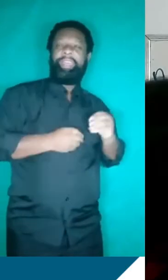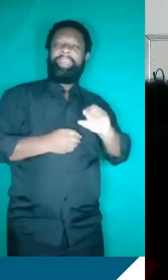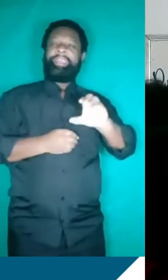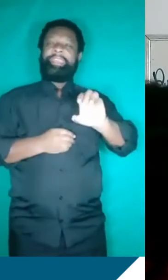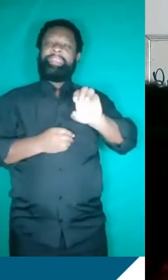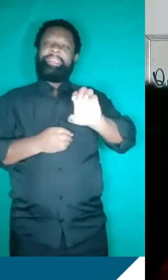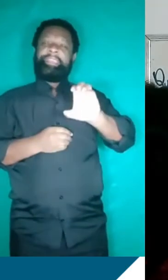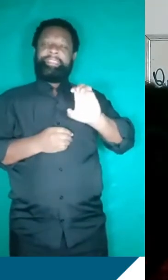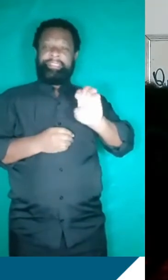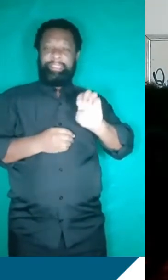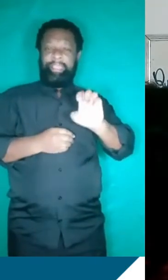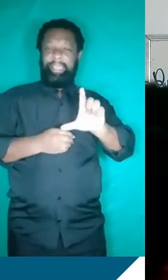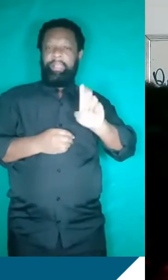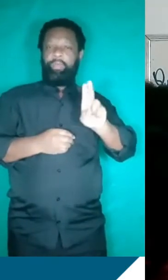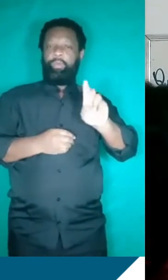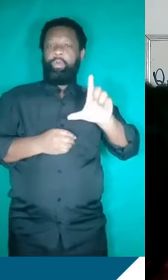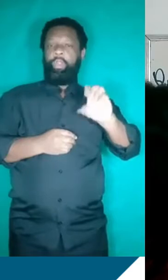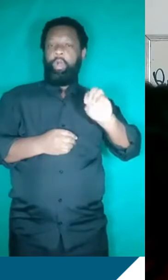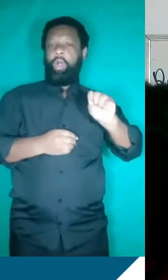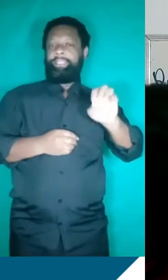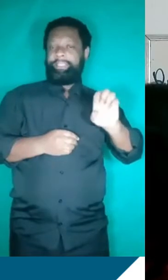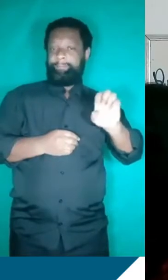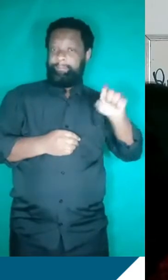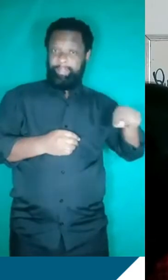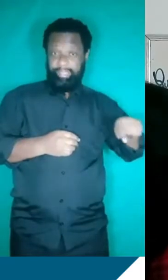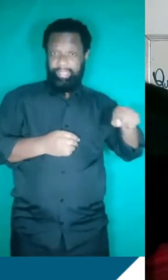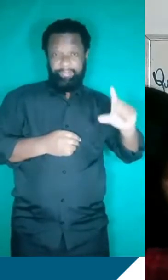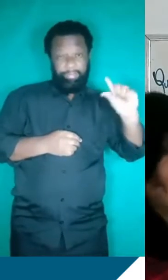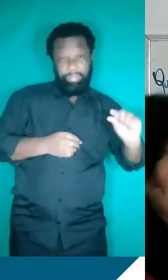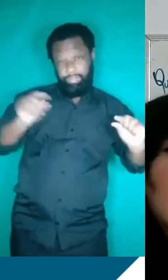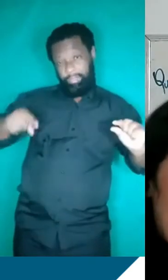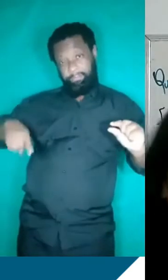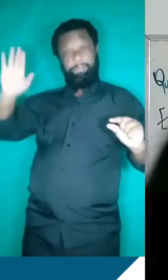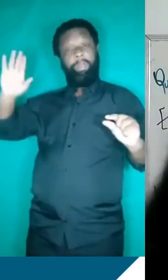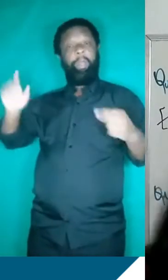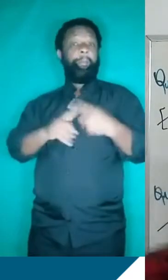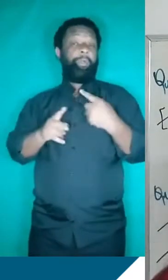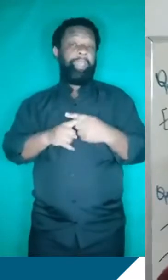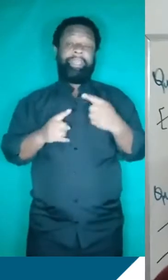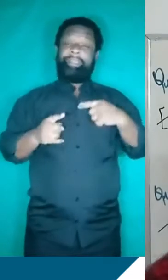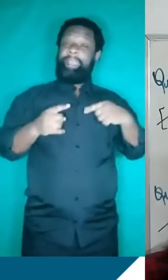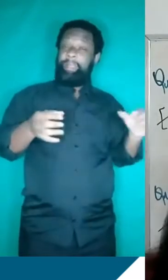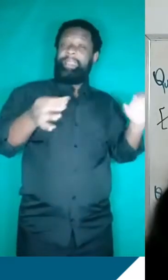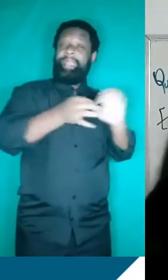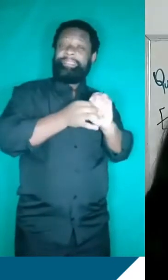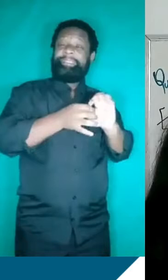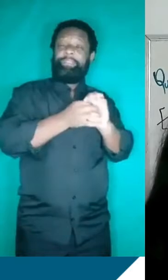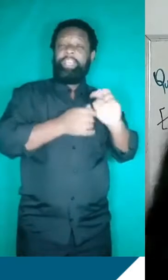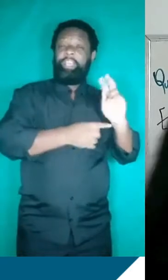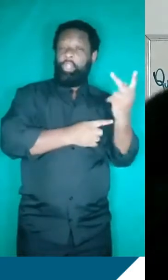seguinte, que a presença desses grupos OH indicam a possibilidade de estabelecimento de